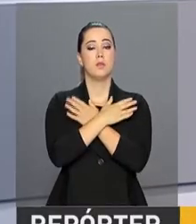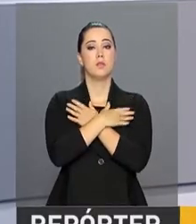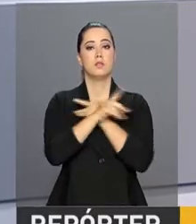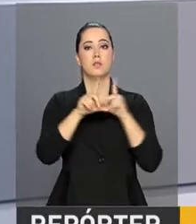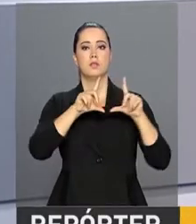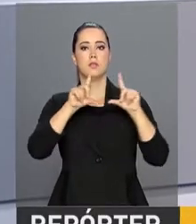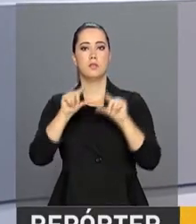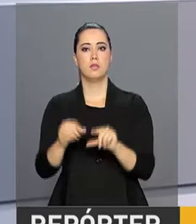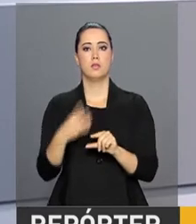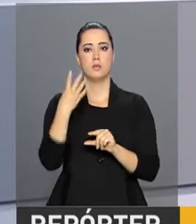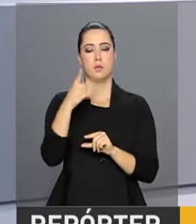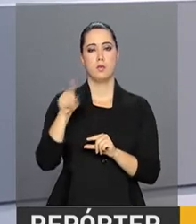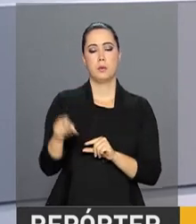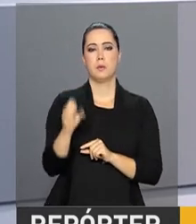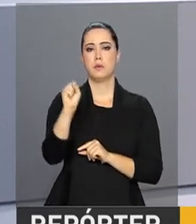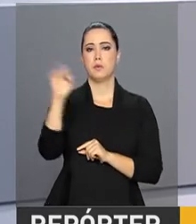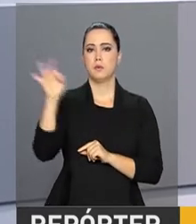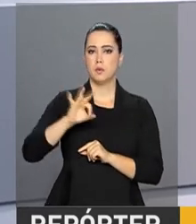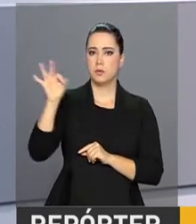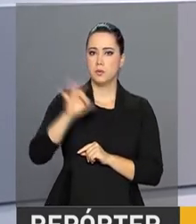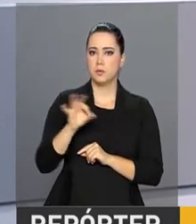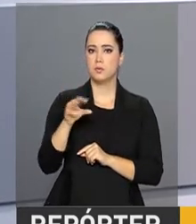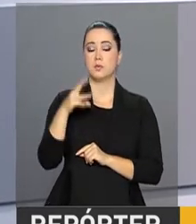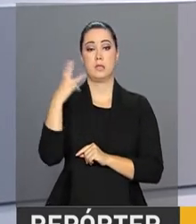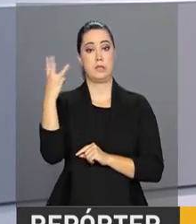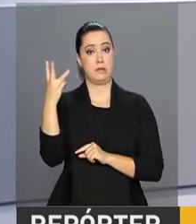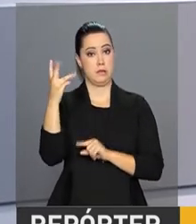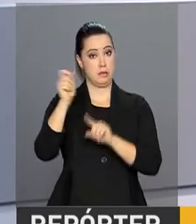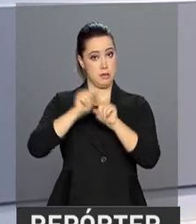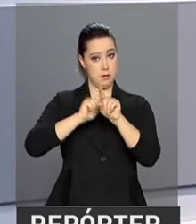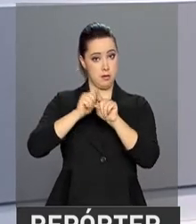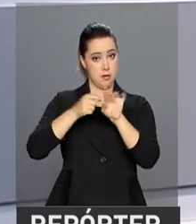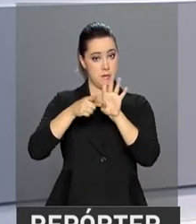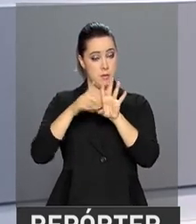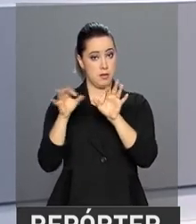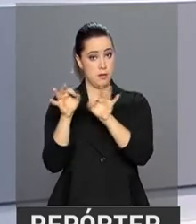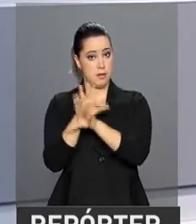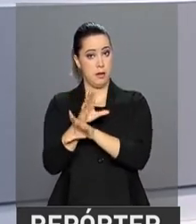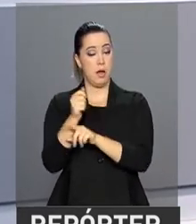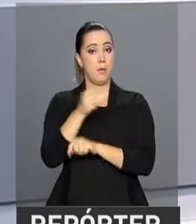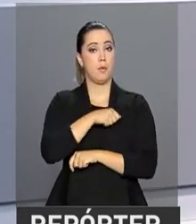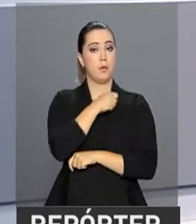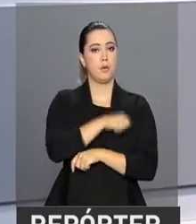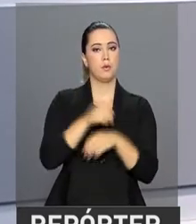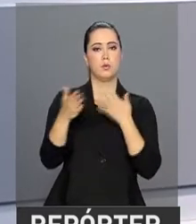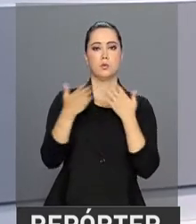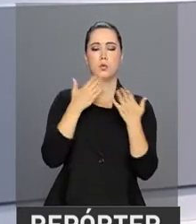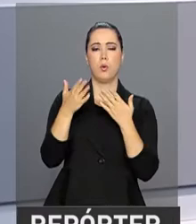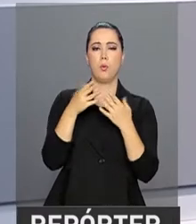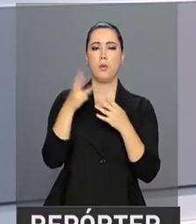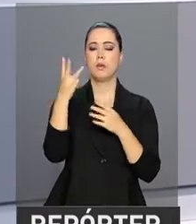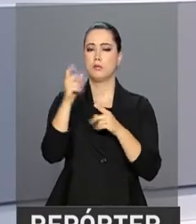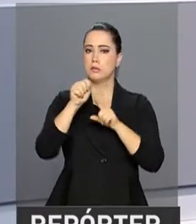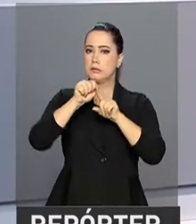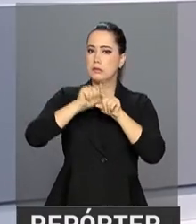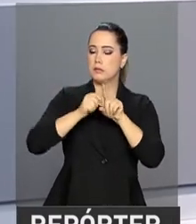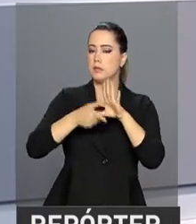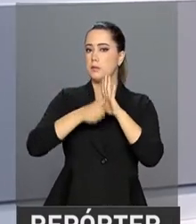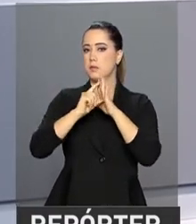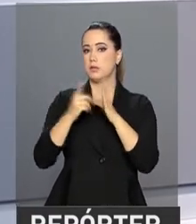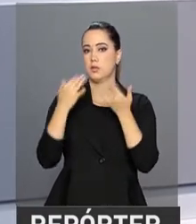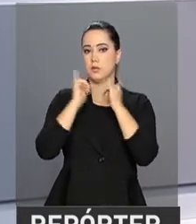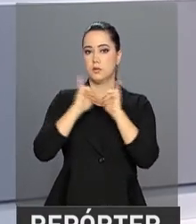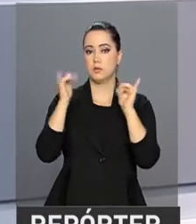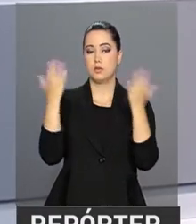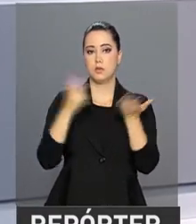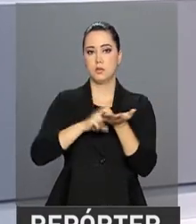caiu 4,8 por cento no trimestre encerrado em agosto em relação ao período anterior os dados foram divulgados agora pela manhã